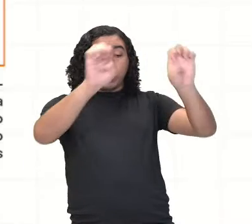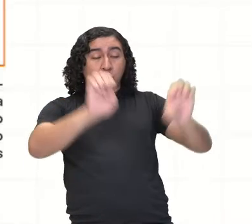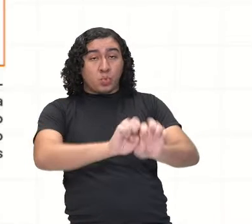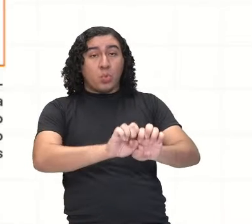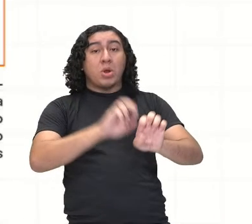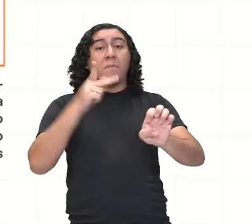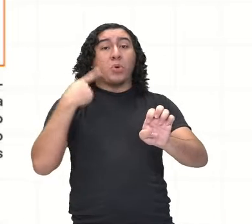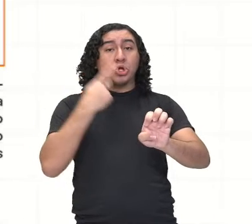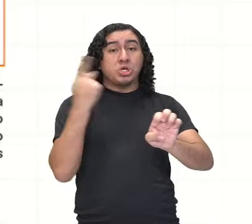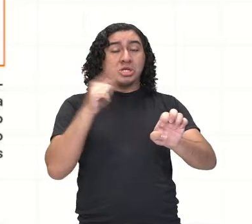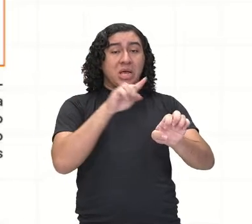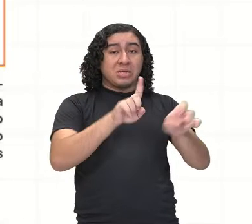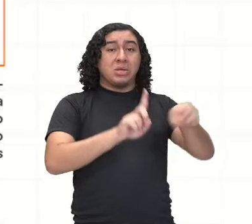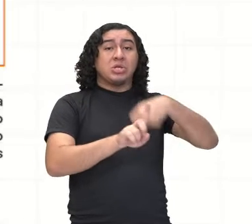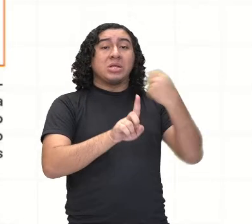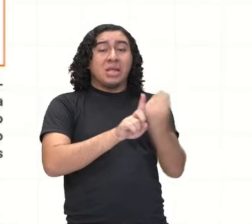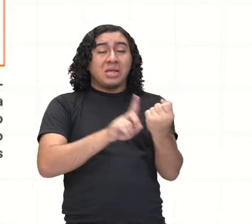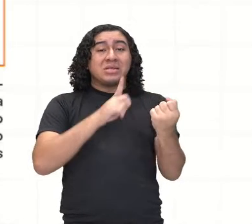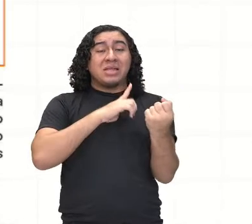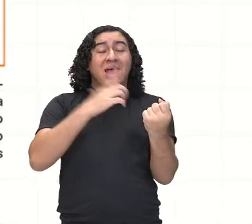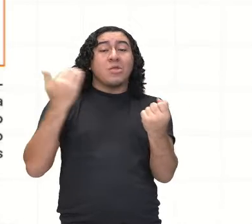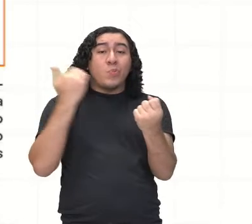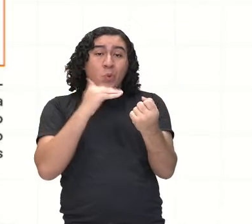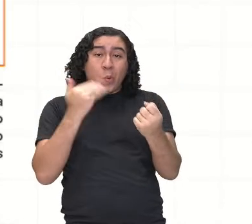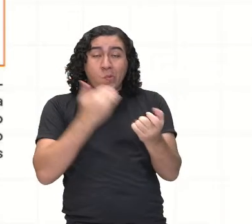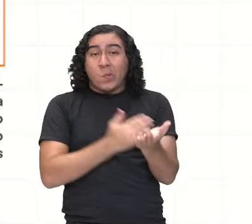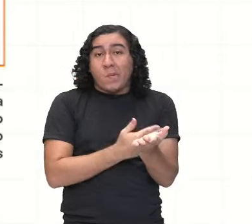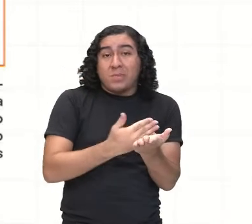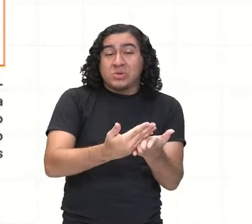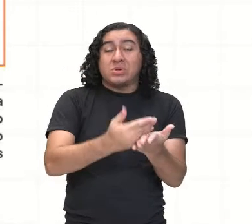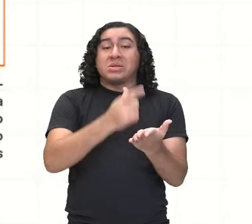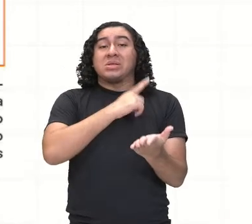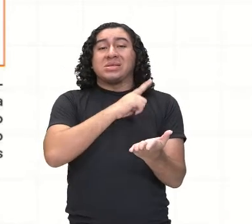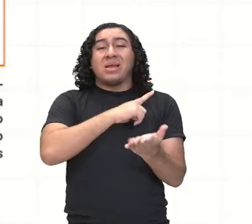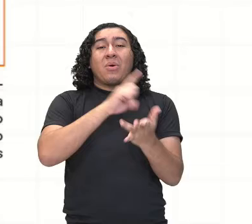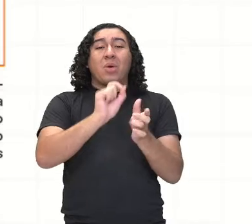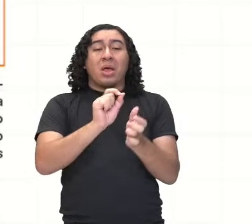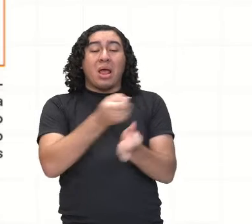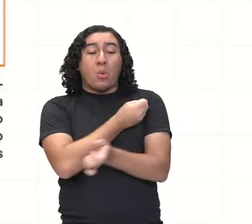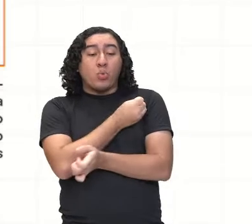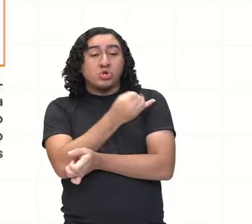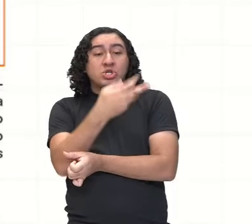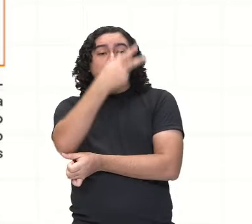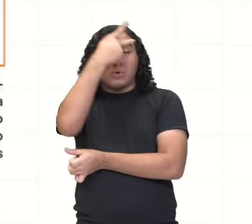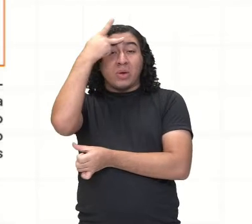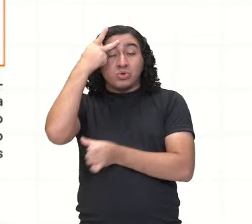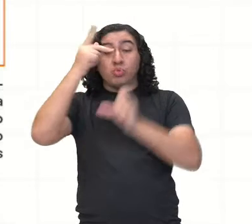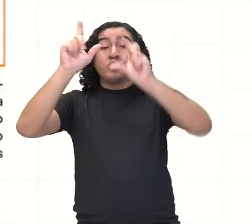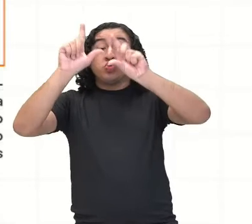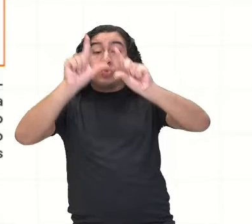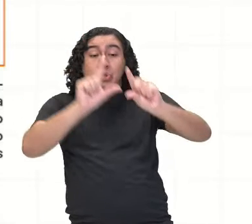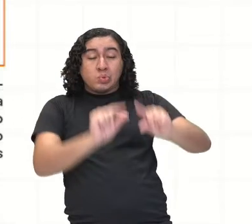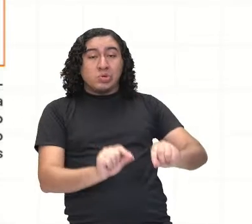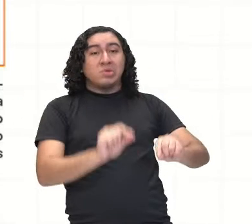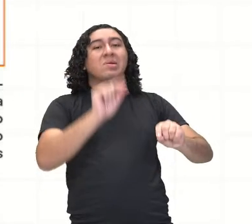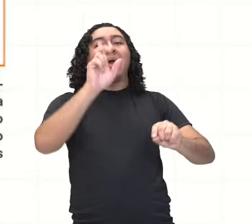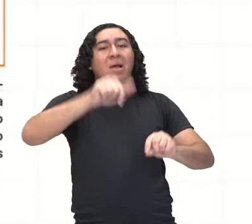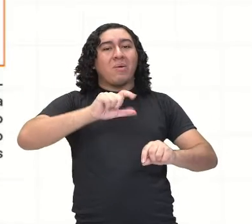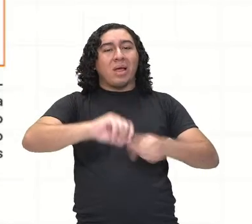dessas sociedades. Elas provocaram as primeiras quedas demográficas. Então, a gente observa um verdadeiro